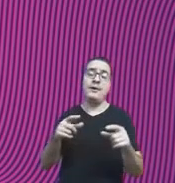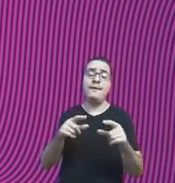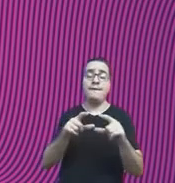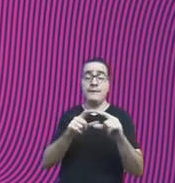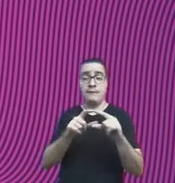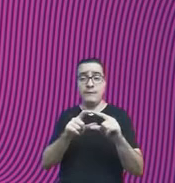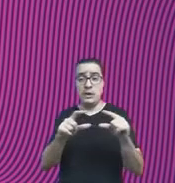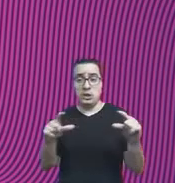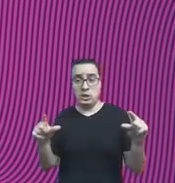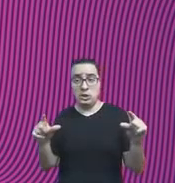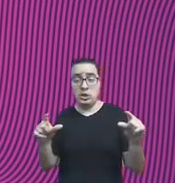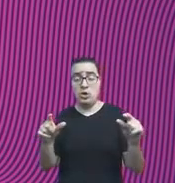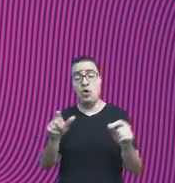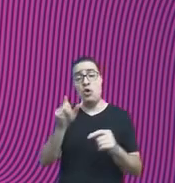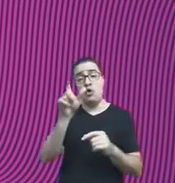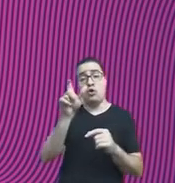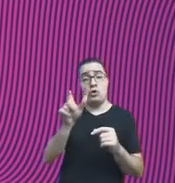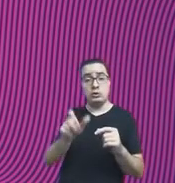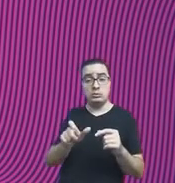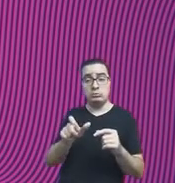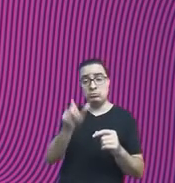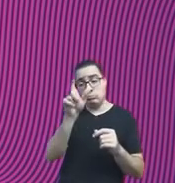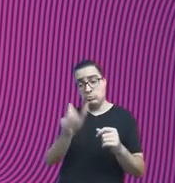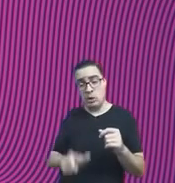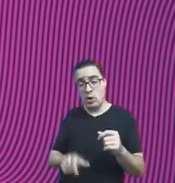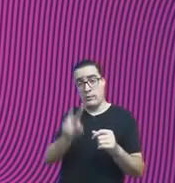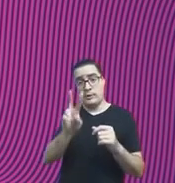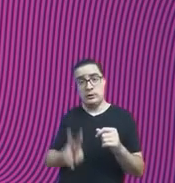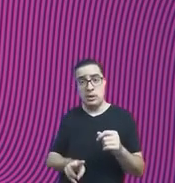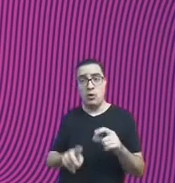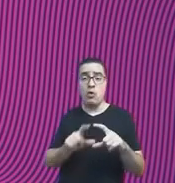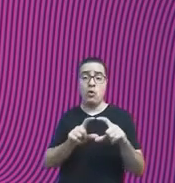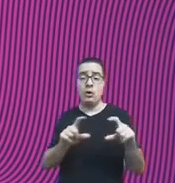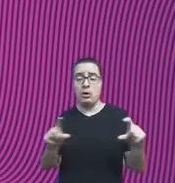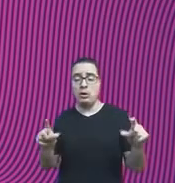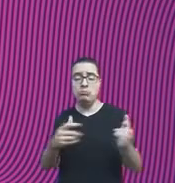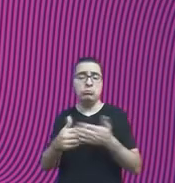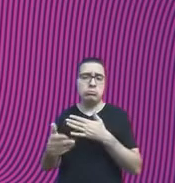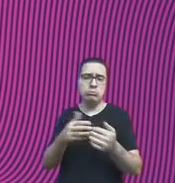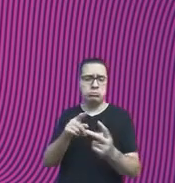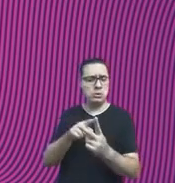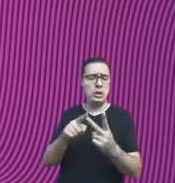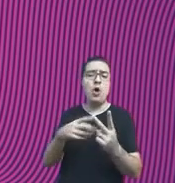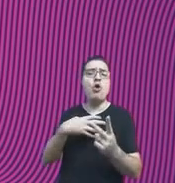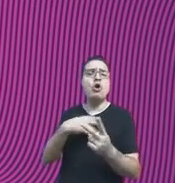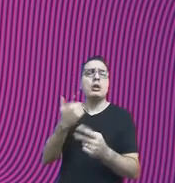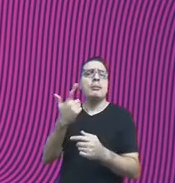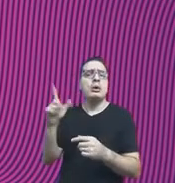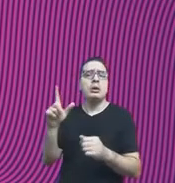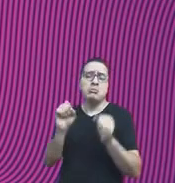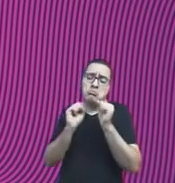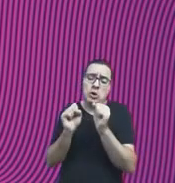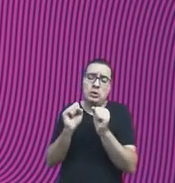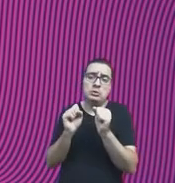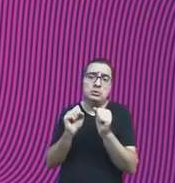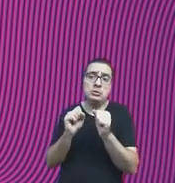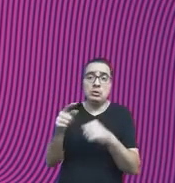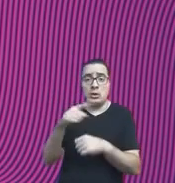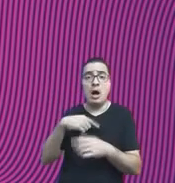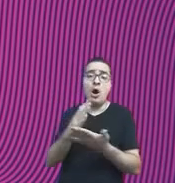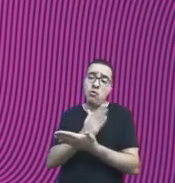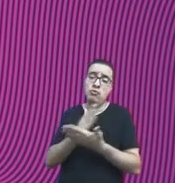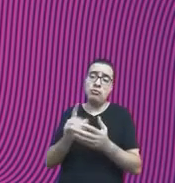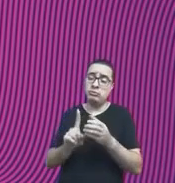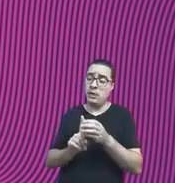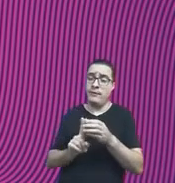seja essa consolidação horizontal ou qualquer outro modelo que surja, vai deixar a gente de fora. Para ele